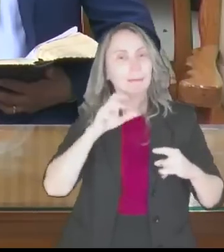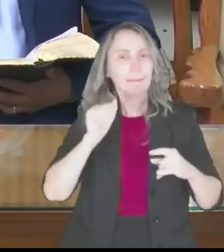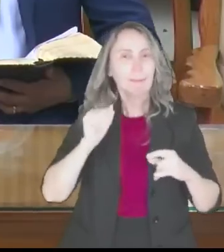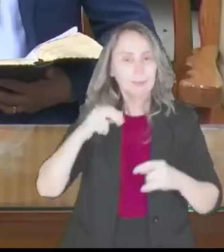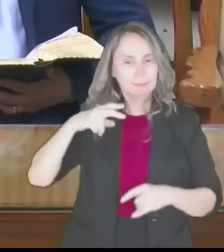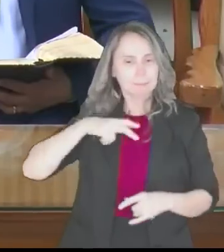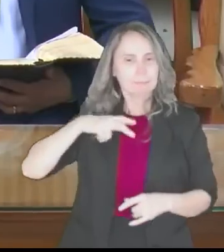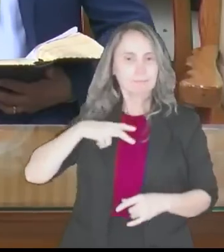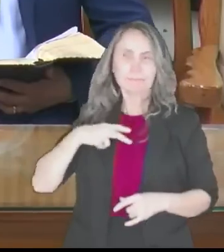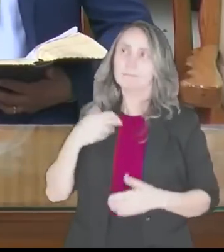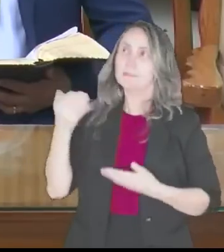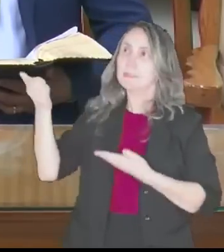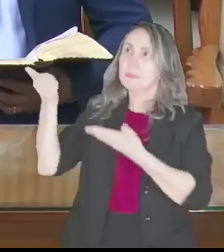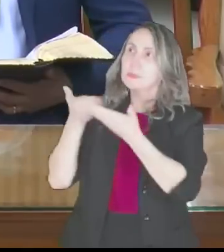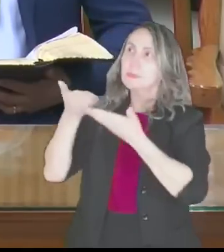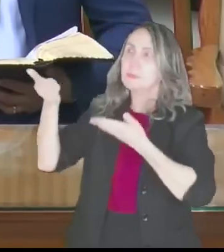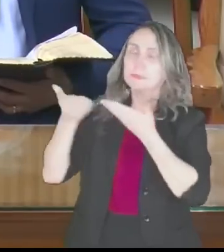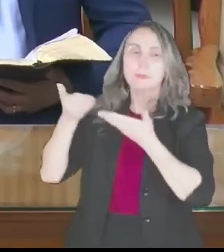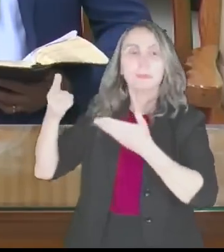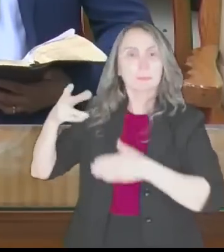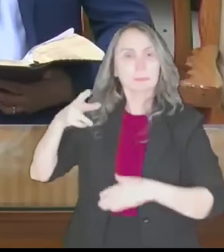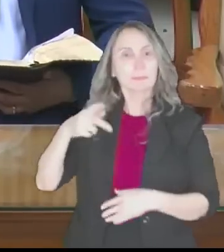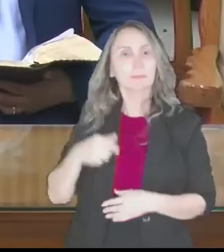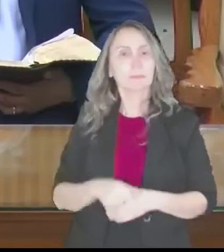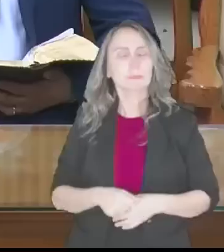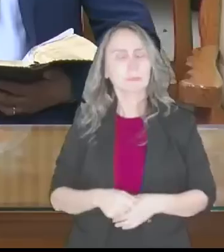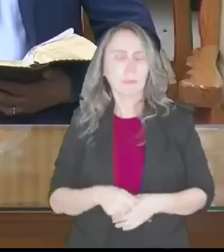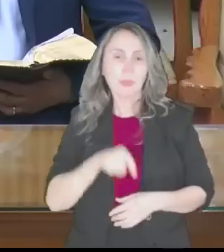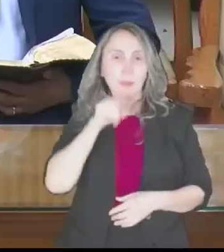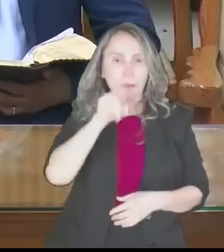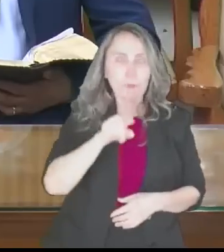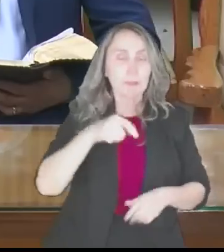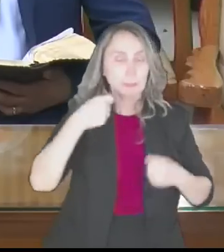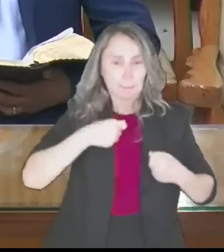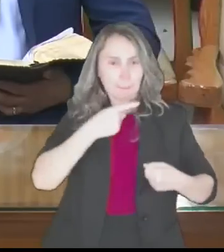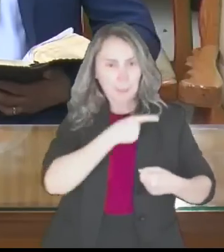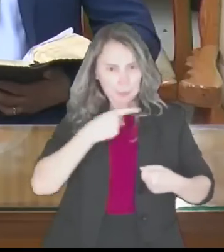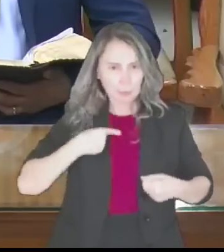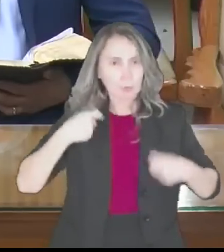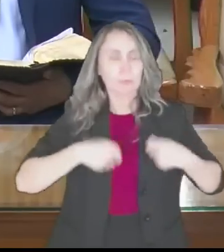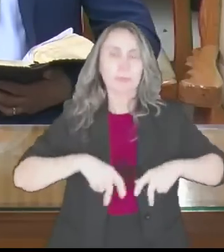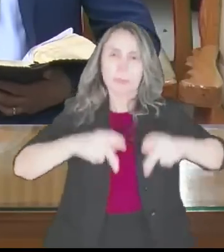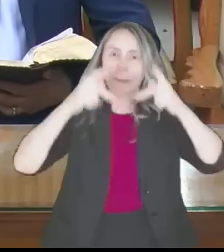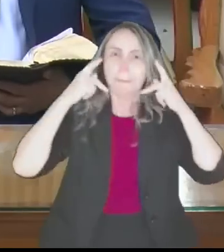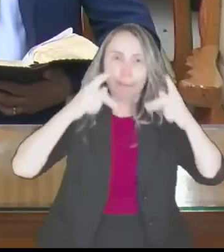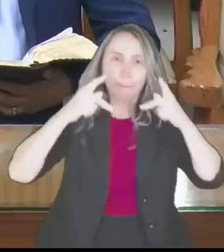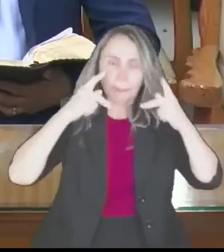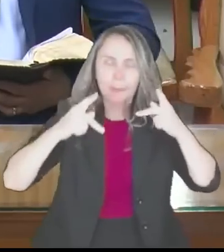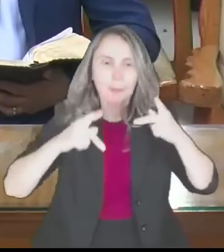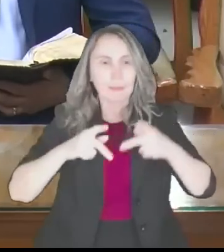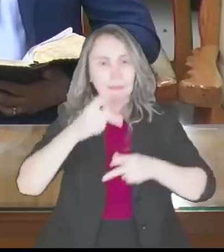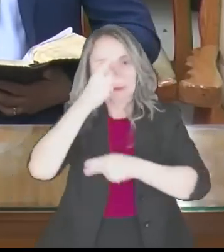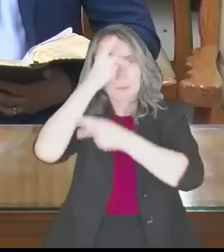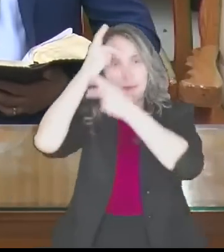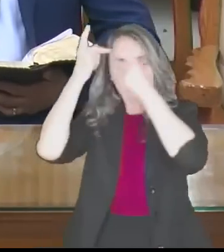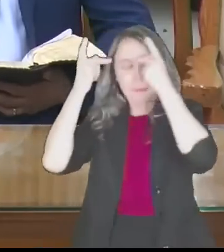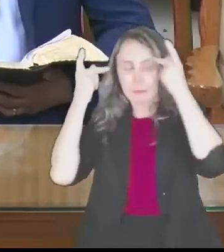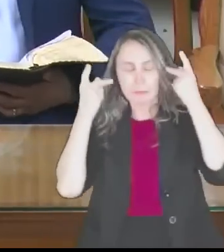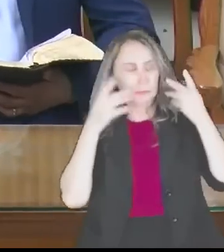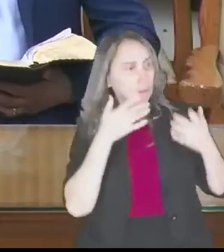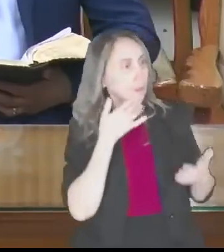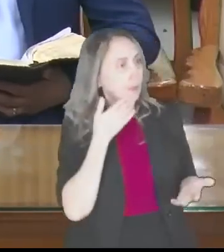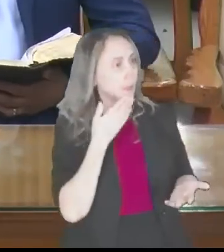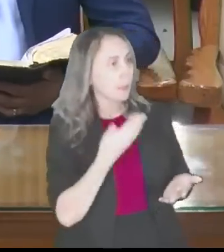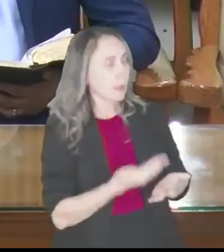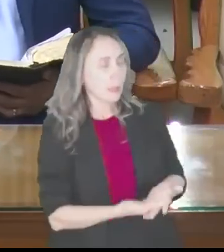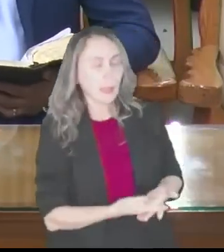É para você pregar e o povo dizer: onde foi que meu pastor foi buscar essas coisas?